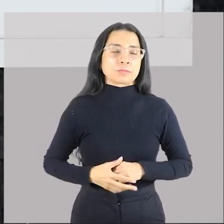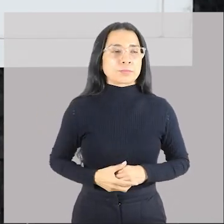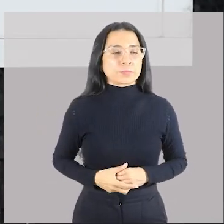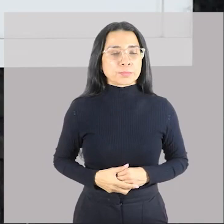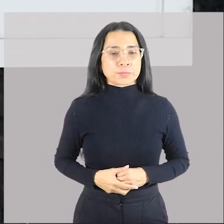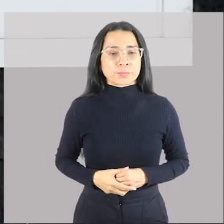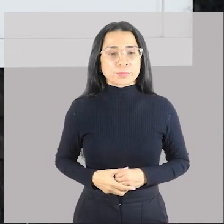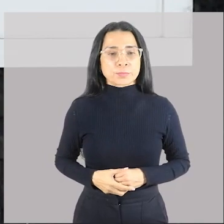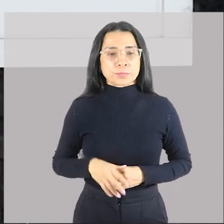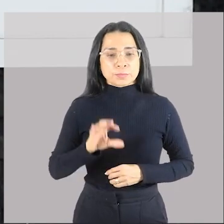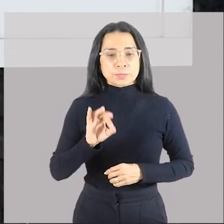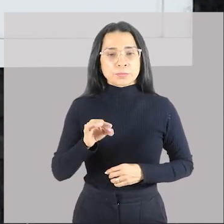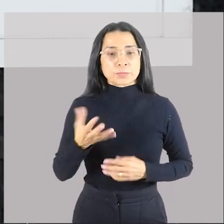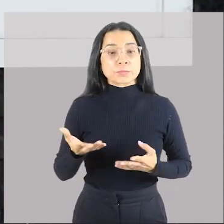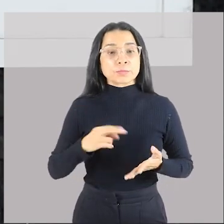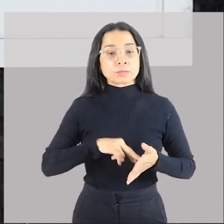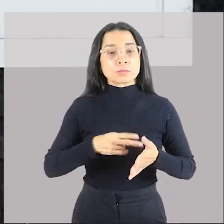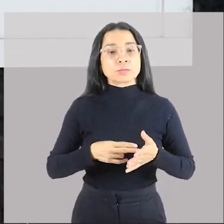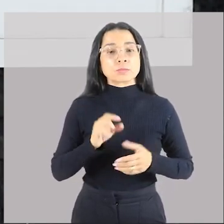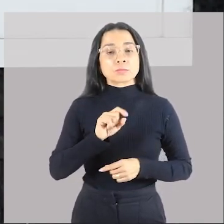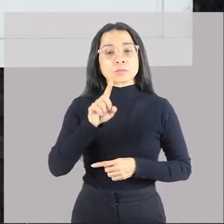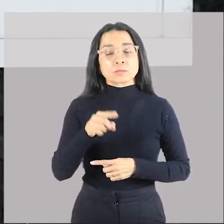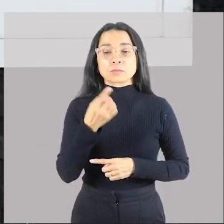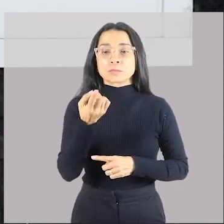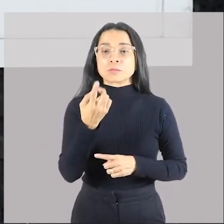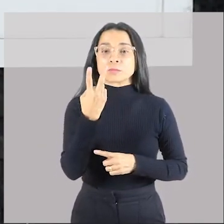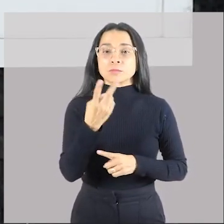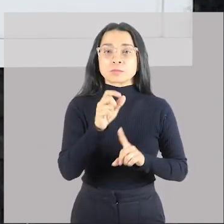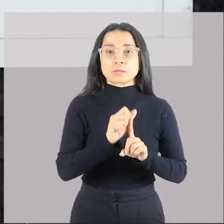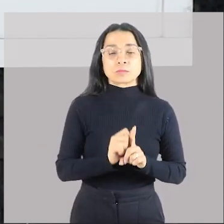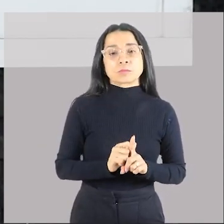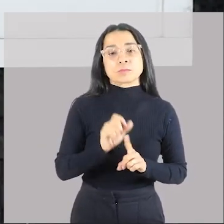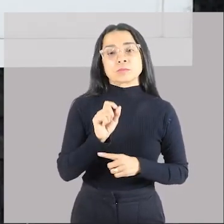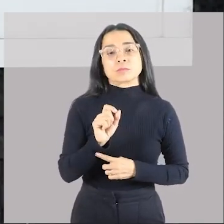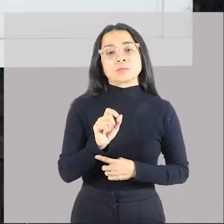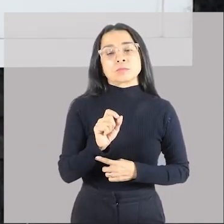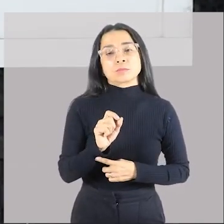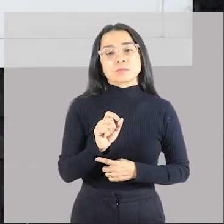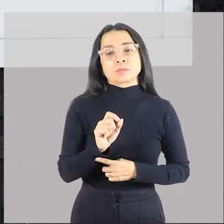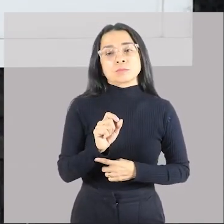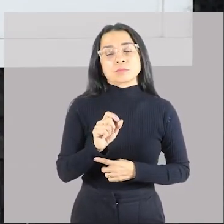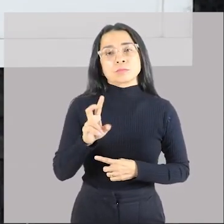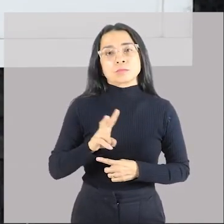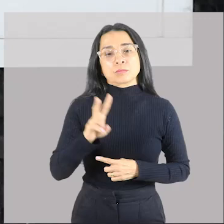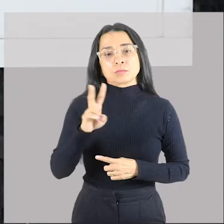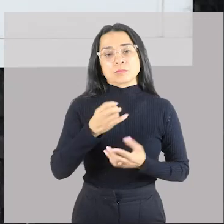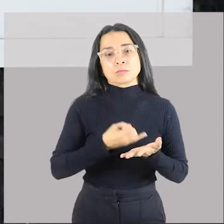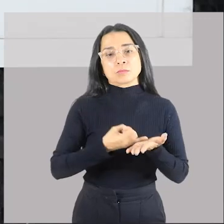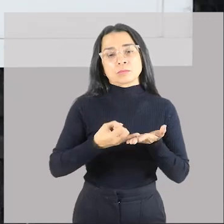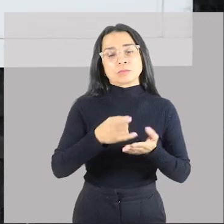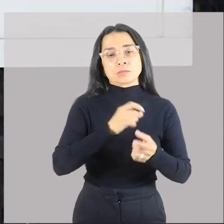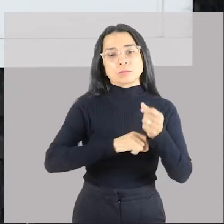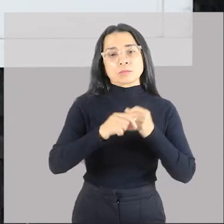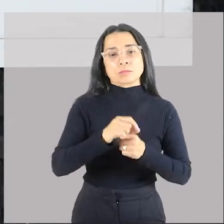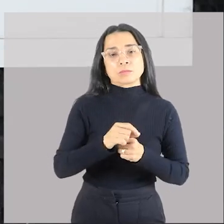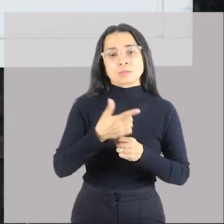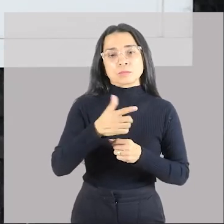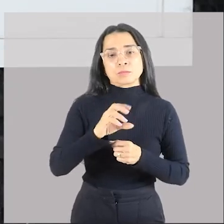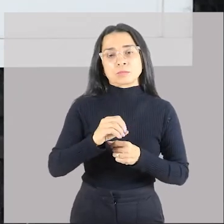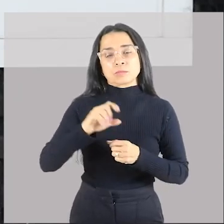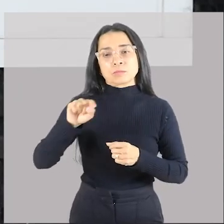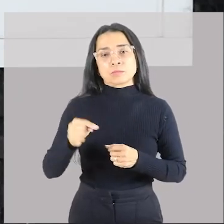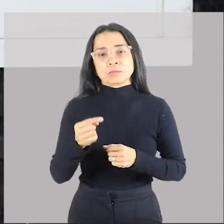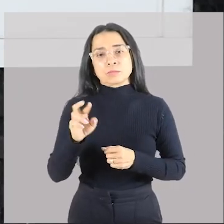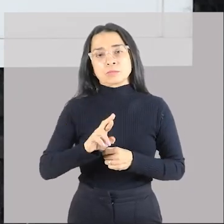Certo? Turma, quer dizer que depois de 2 meses, o valor que era inicialmente 20 mil